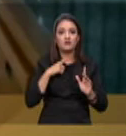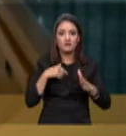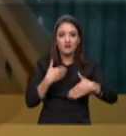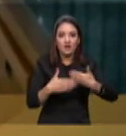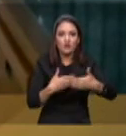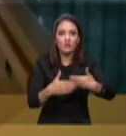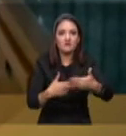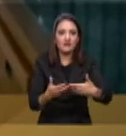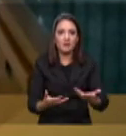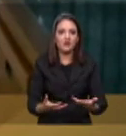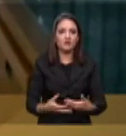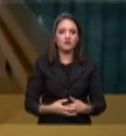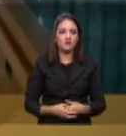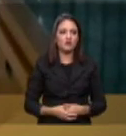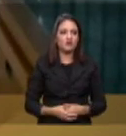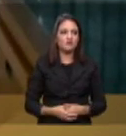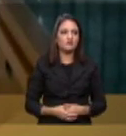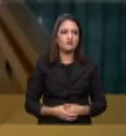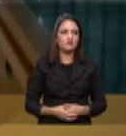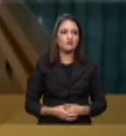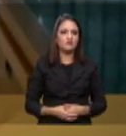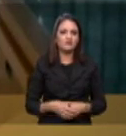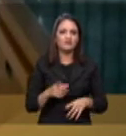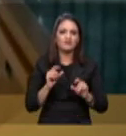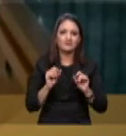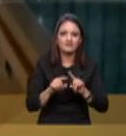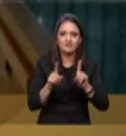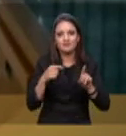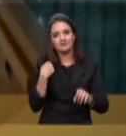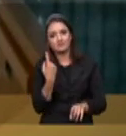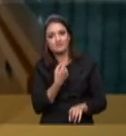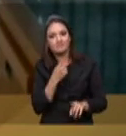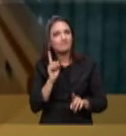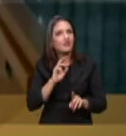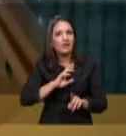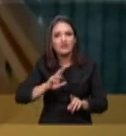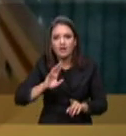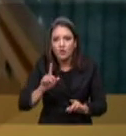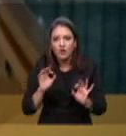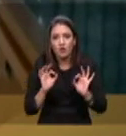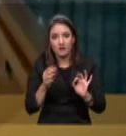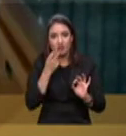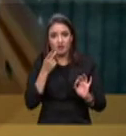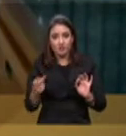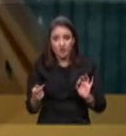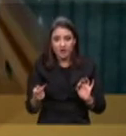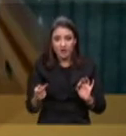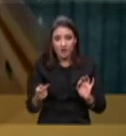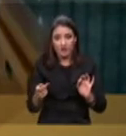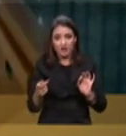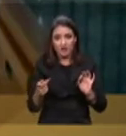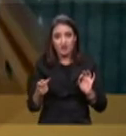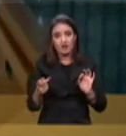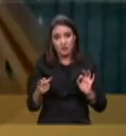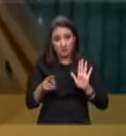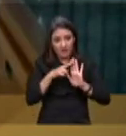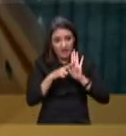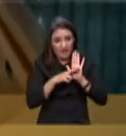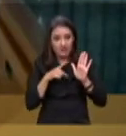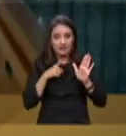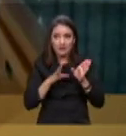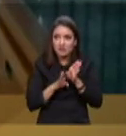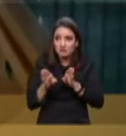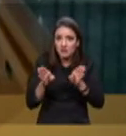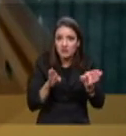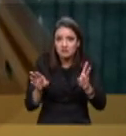de inconstitucionalização, o que nós não estamos cogitando da invalidade desde o nascedouro daquelas normas, o que se tem um